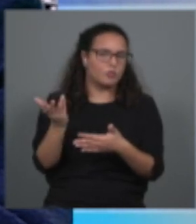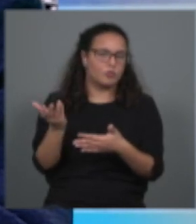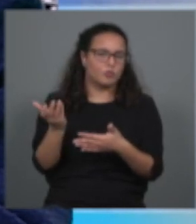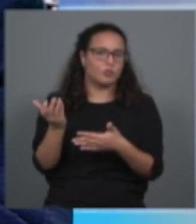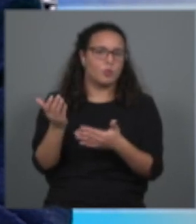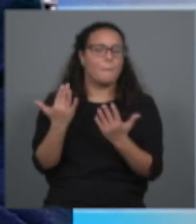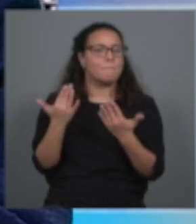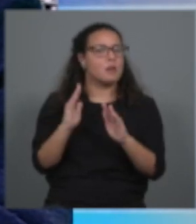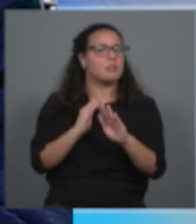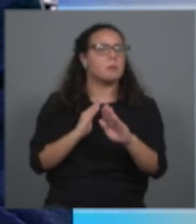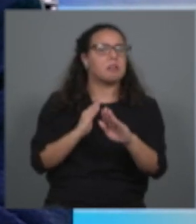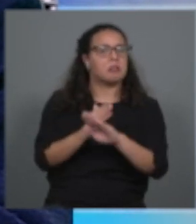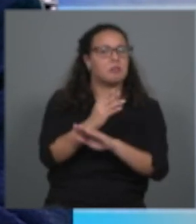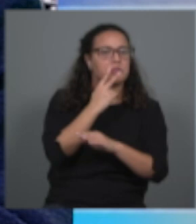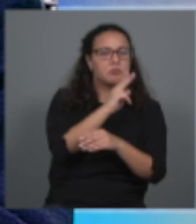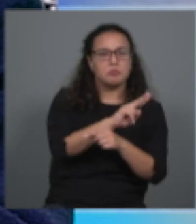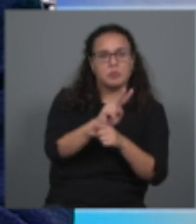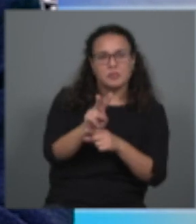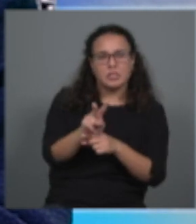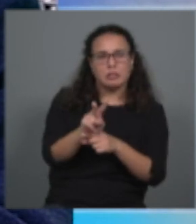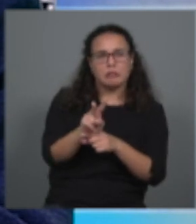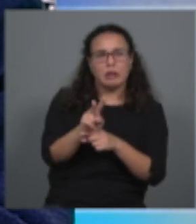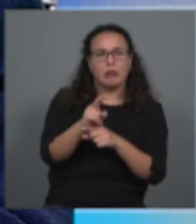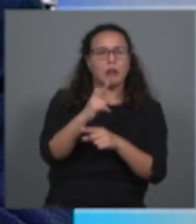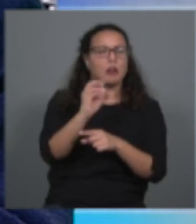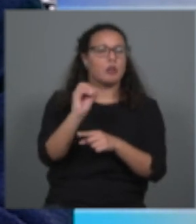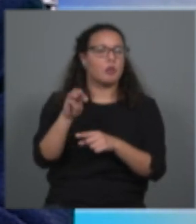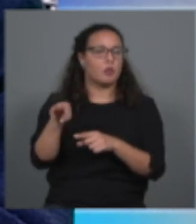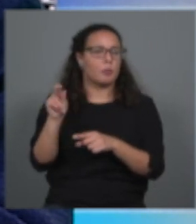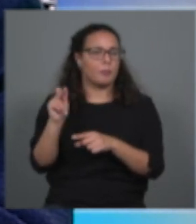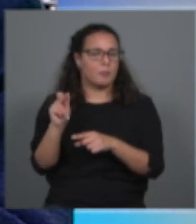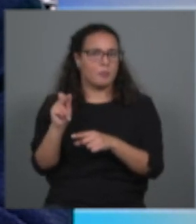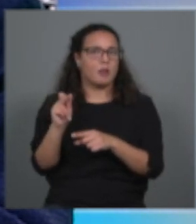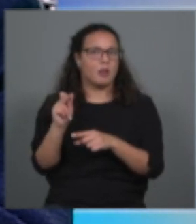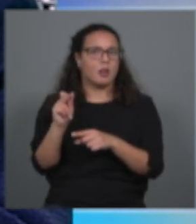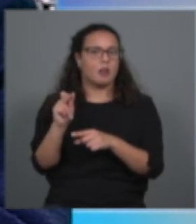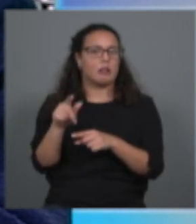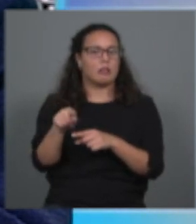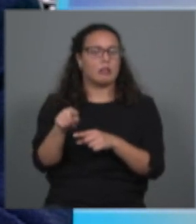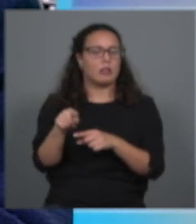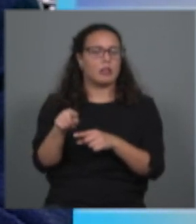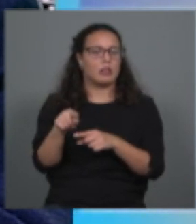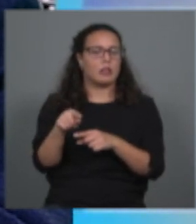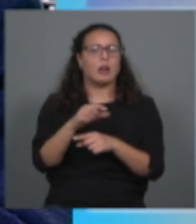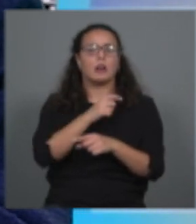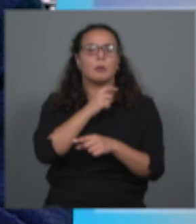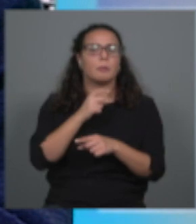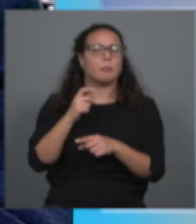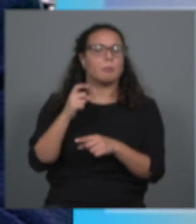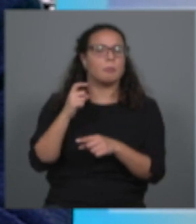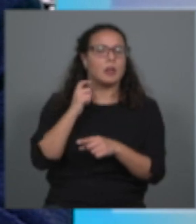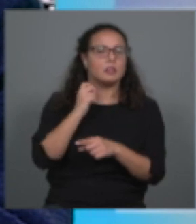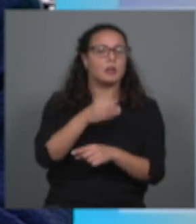através de uma visita dele a Roma, que esteve com o nosso padre-geral, nessa altura, um polaco, Padre Ledokowski,